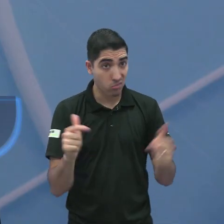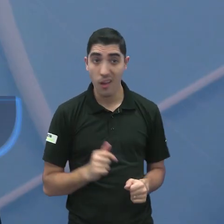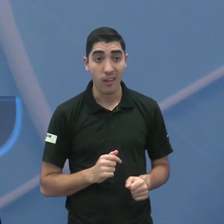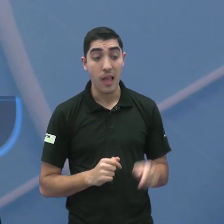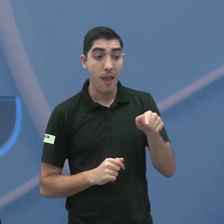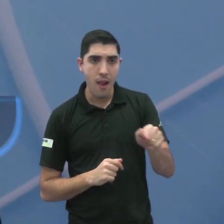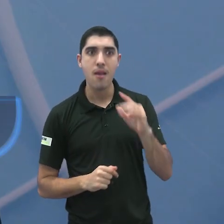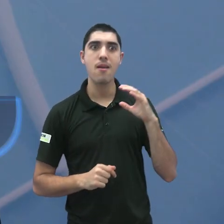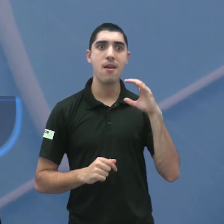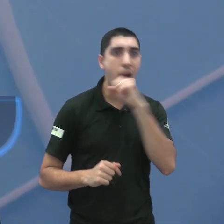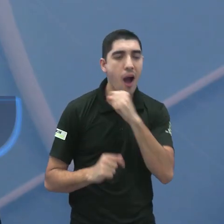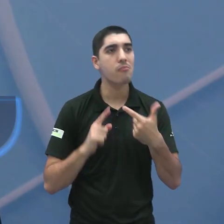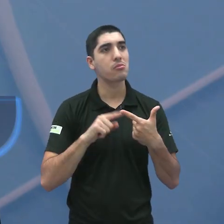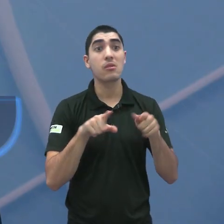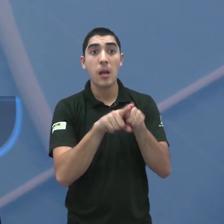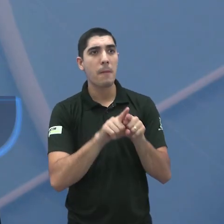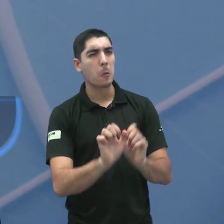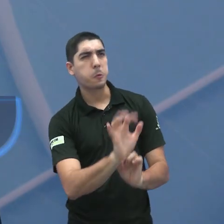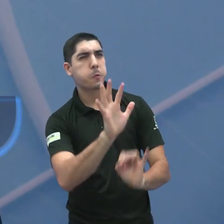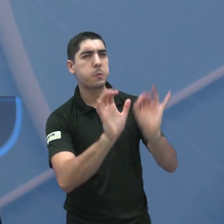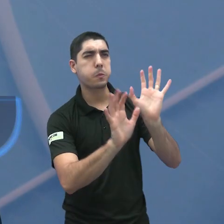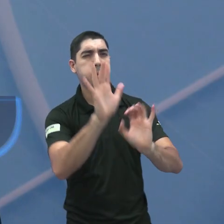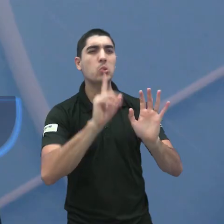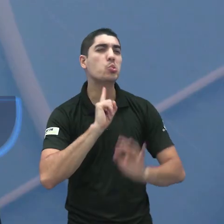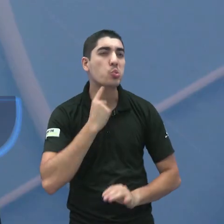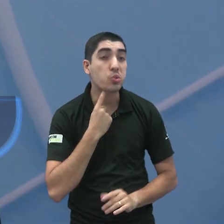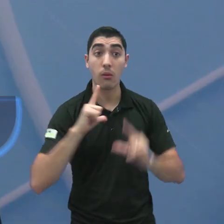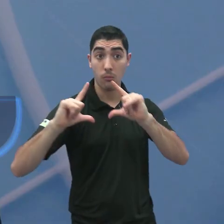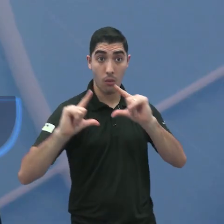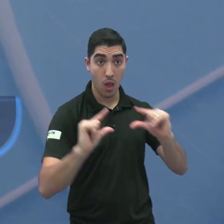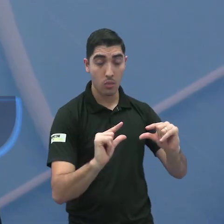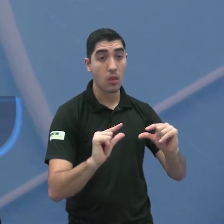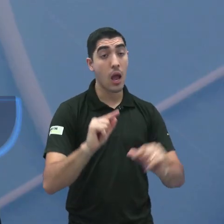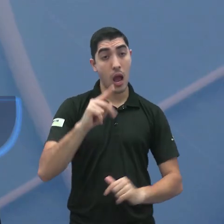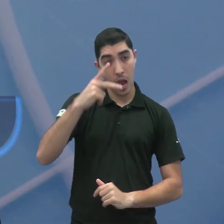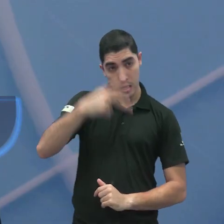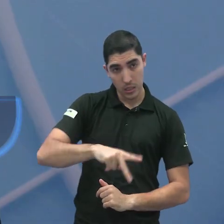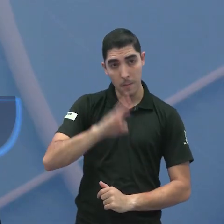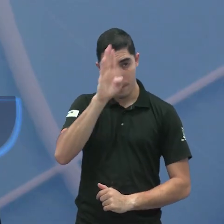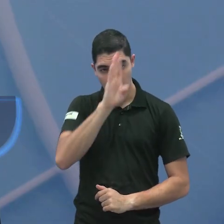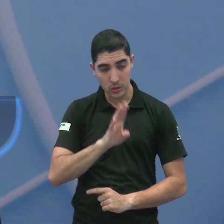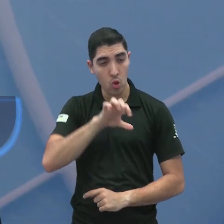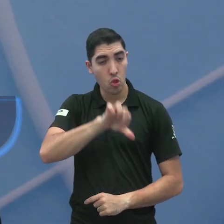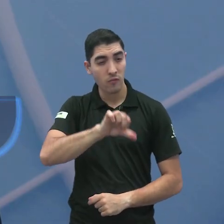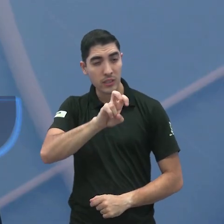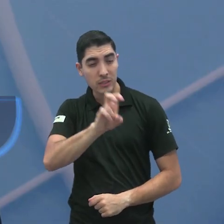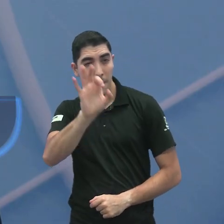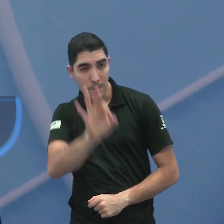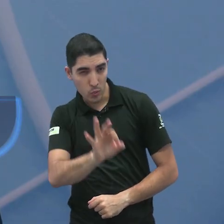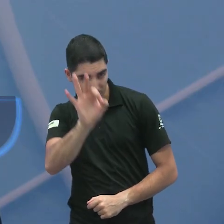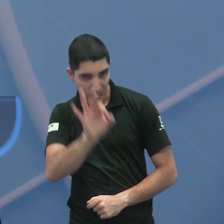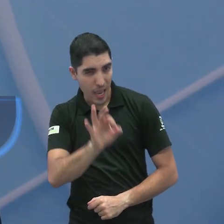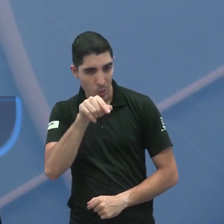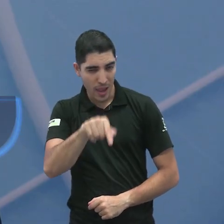e a redução de poluição, porque no mundo todo acho que no Brasil 95% do